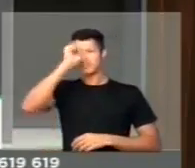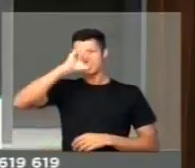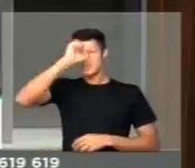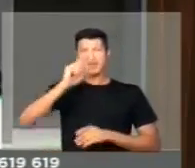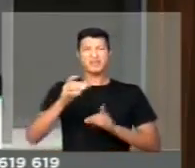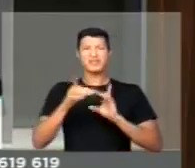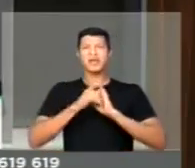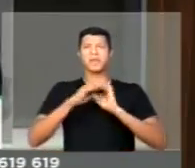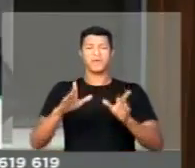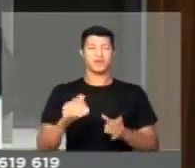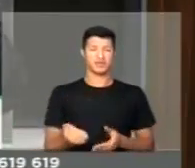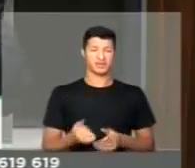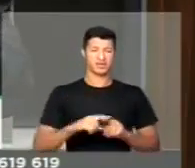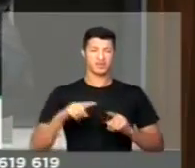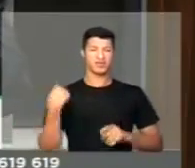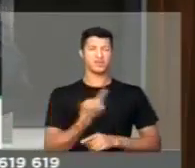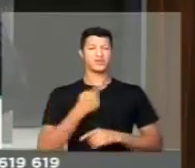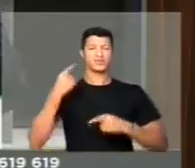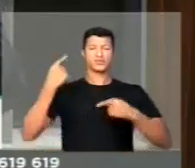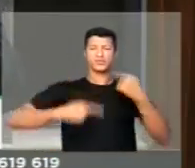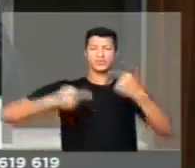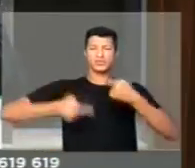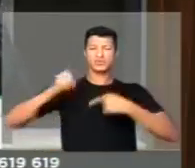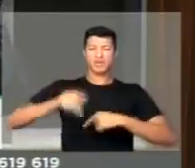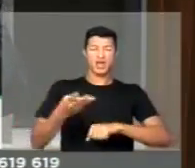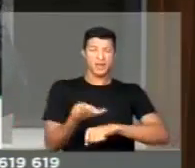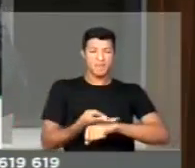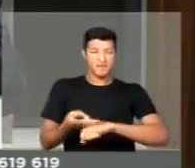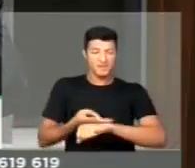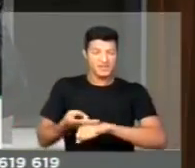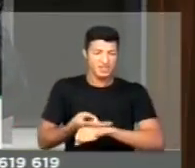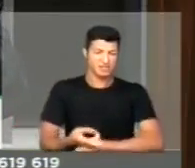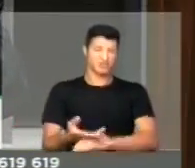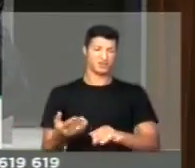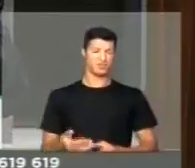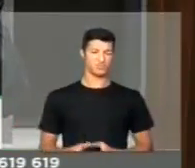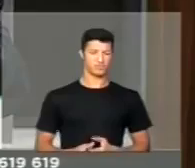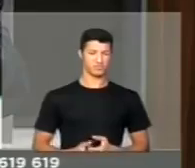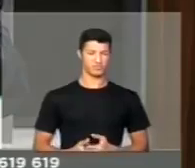lições de democracia? Nós estamos discutindo aqui é privatização.